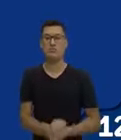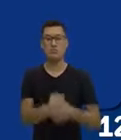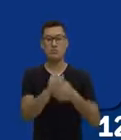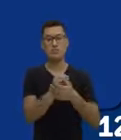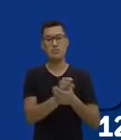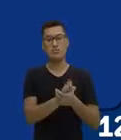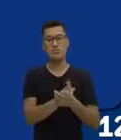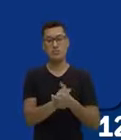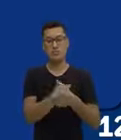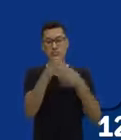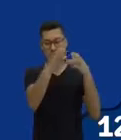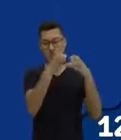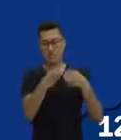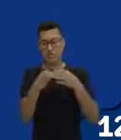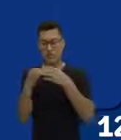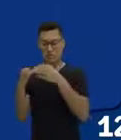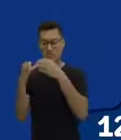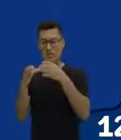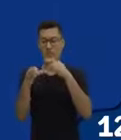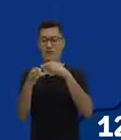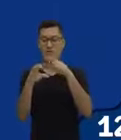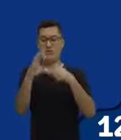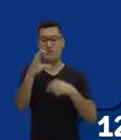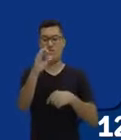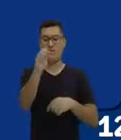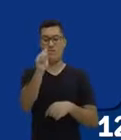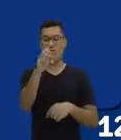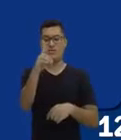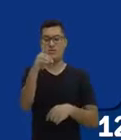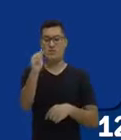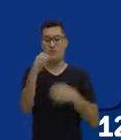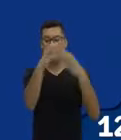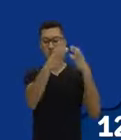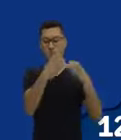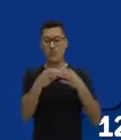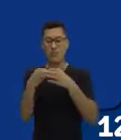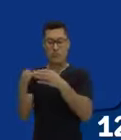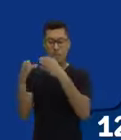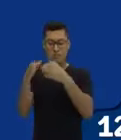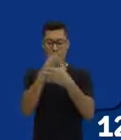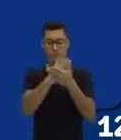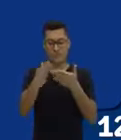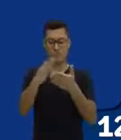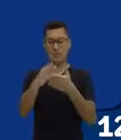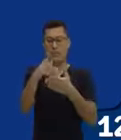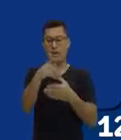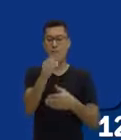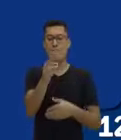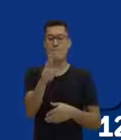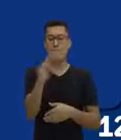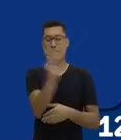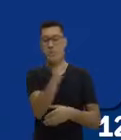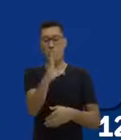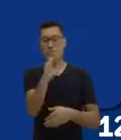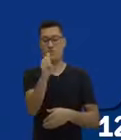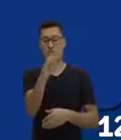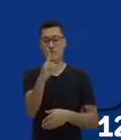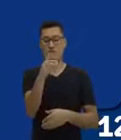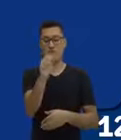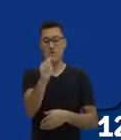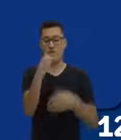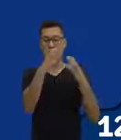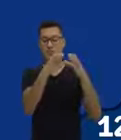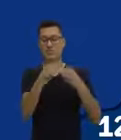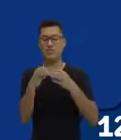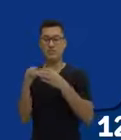a cada, olha, por cada não é porco, tá? Não são vários focos. É separado. Por cada, a